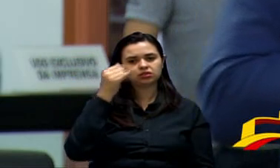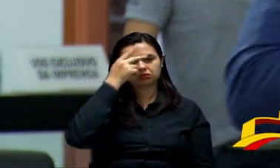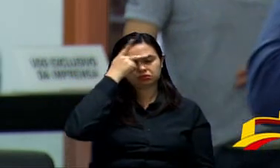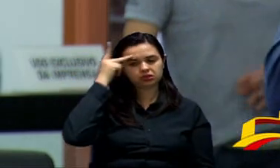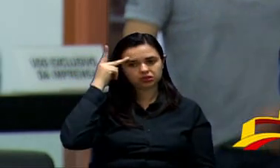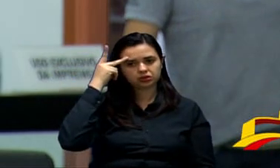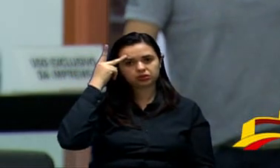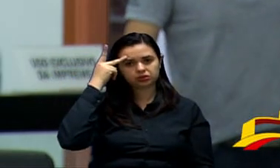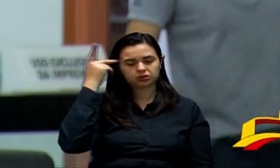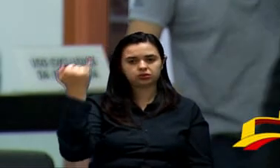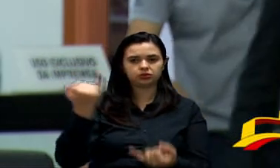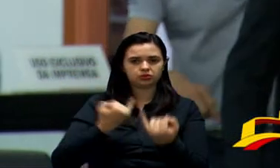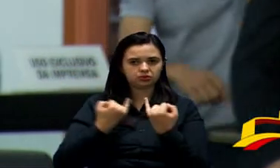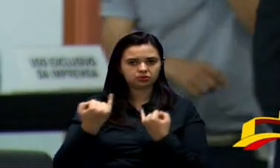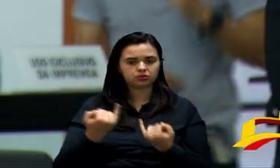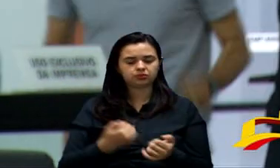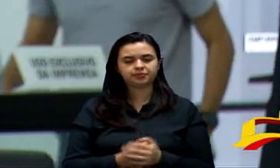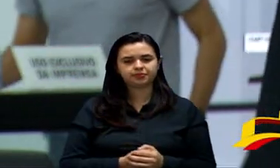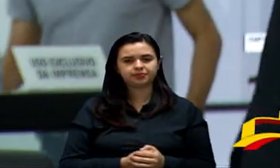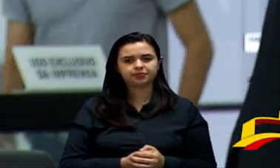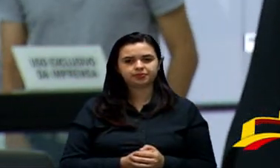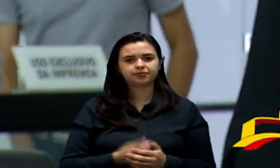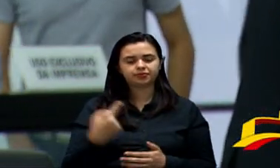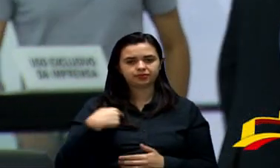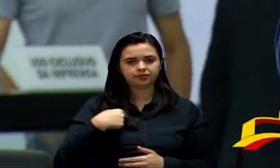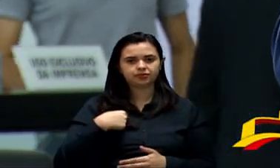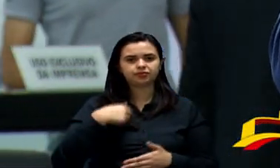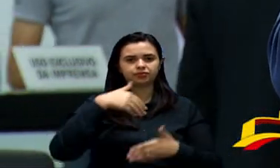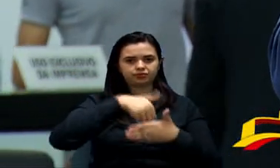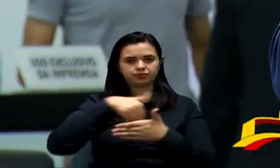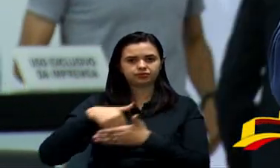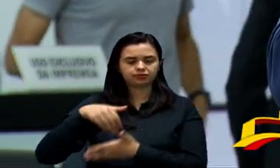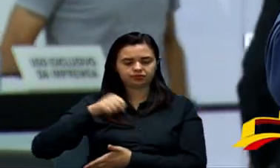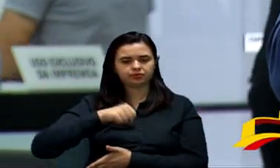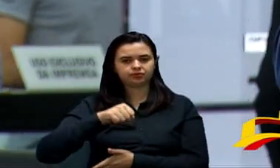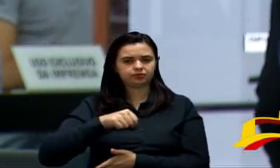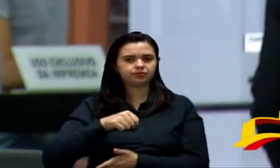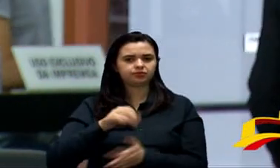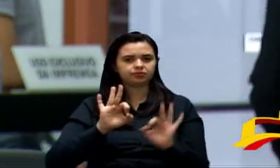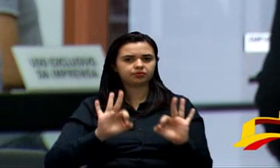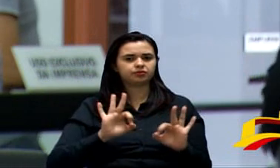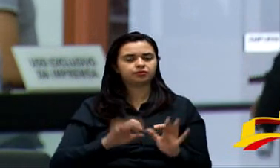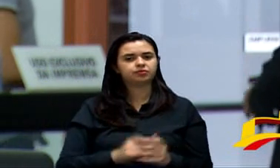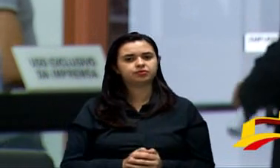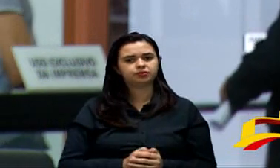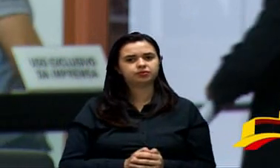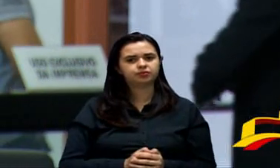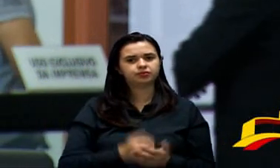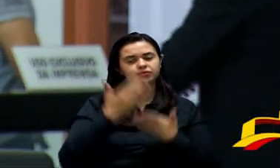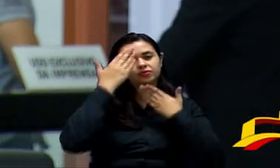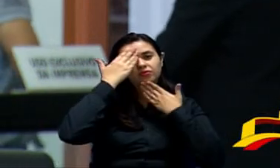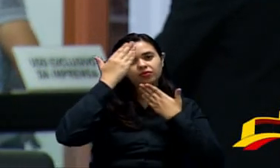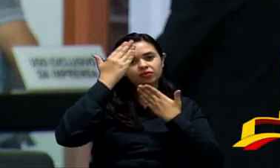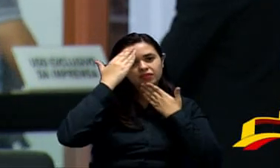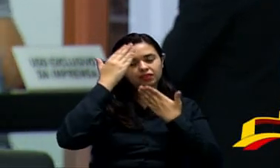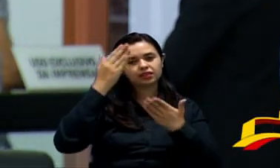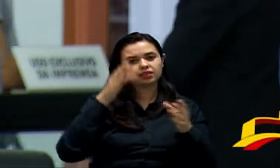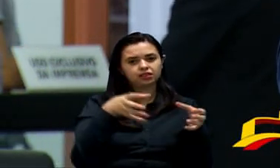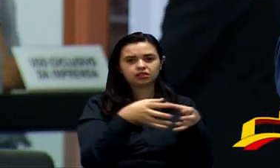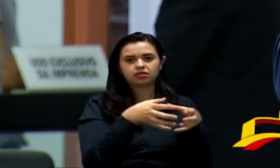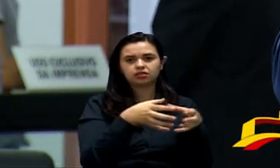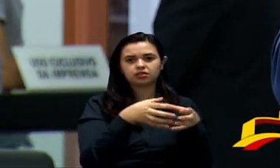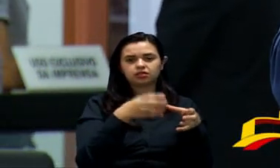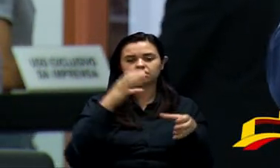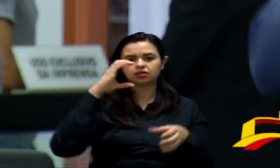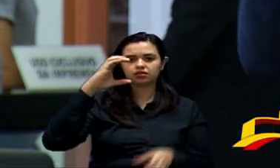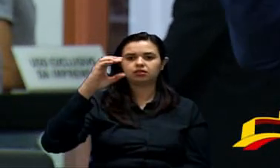meu apoio, obrigado, conte com o meu voto. E quero agradecer aqui rapidinho, antes do Hélio Brasileiro, o pessoal do CADEC. Exatamente. Eu falei até para o Manga,